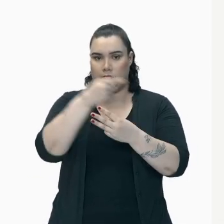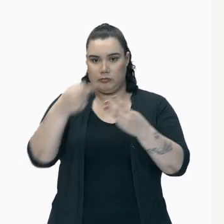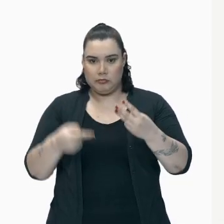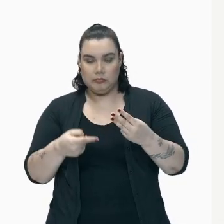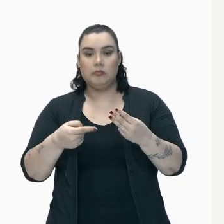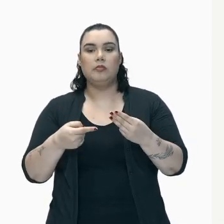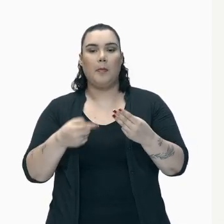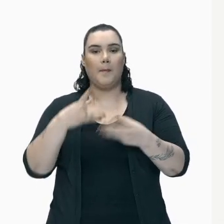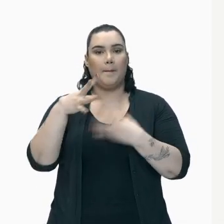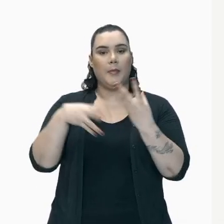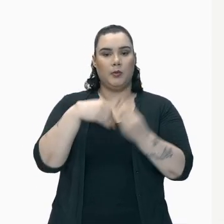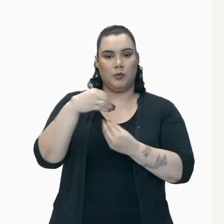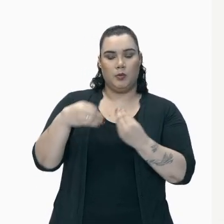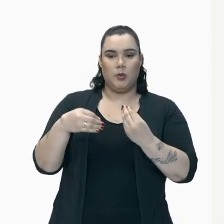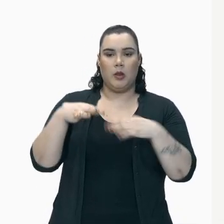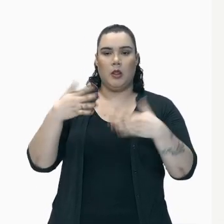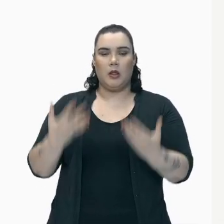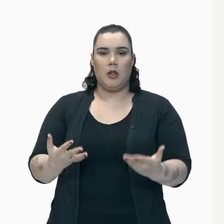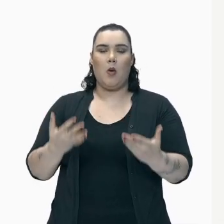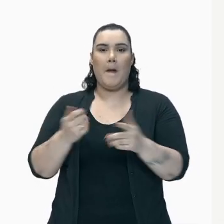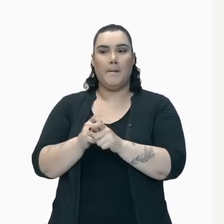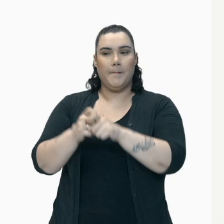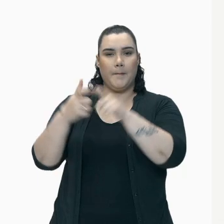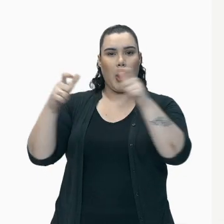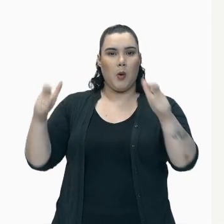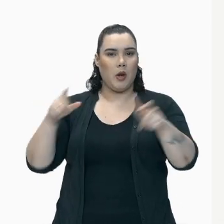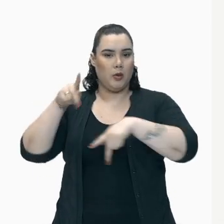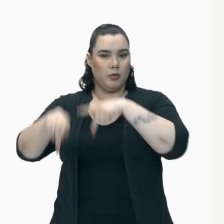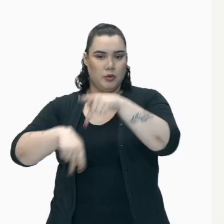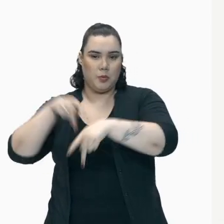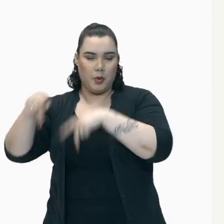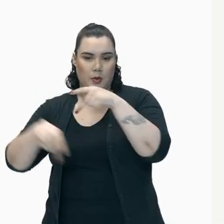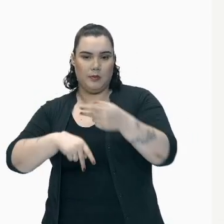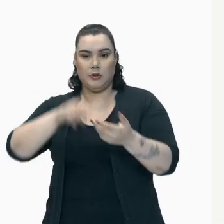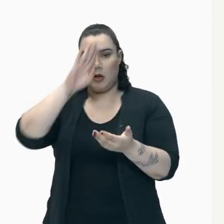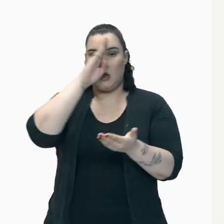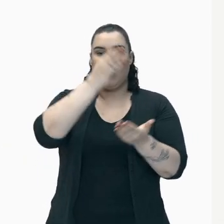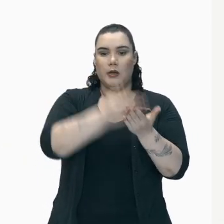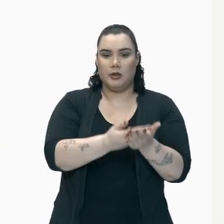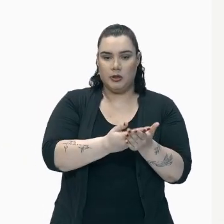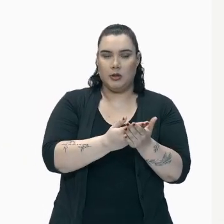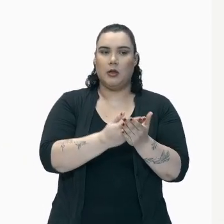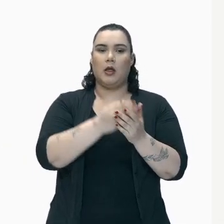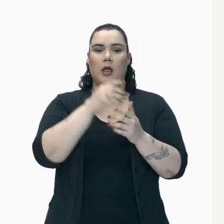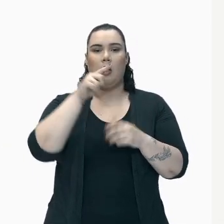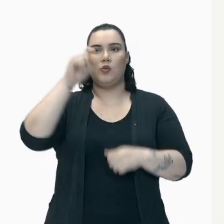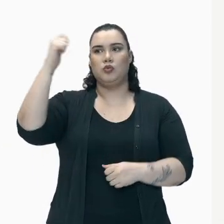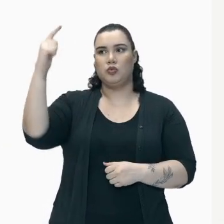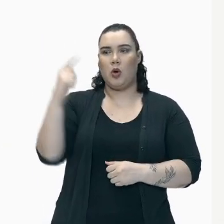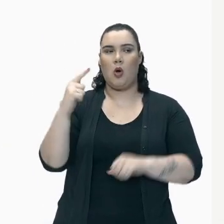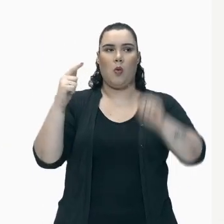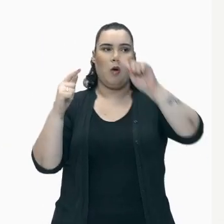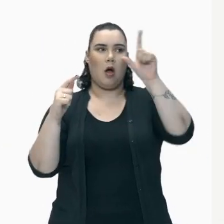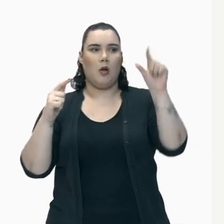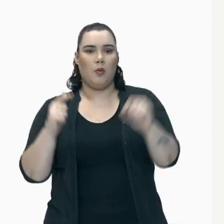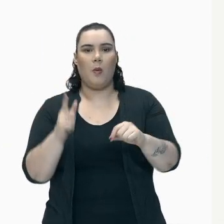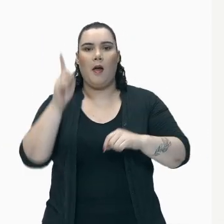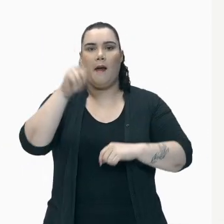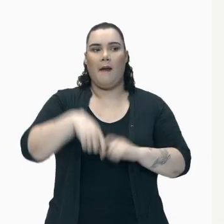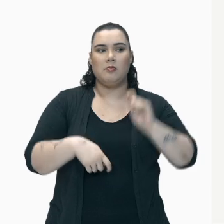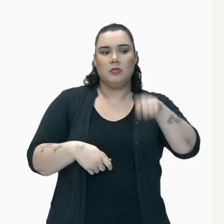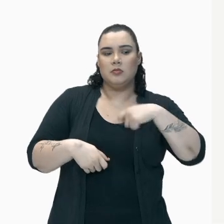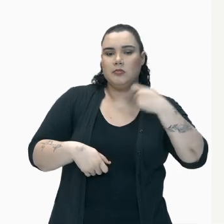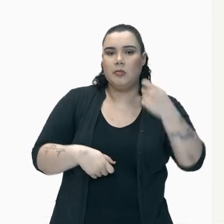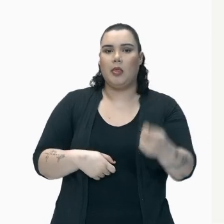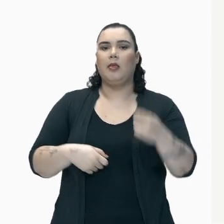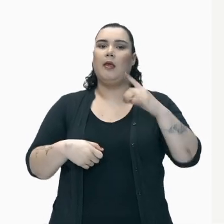deuses e que os fenômenos originados por eles dependiam do seu humor ou da sua vontade, né? Tinha